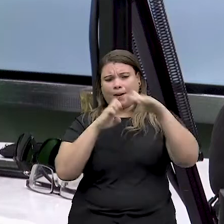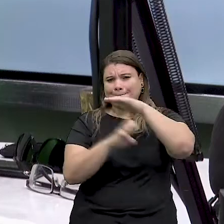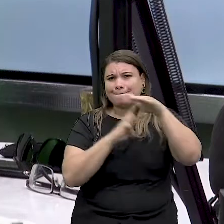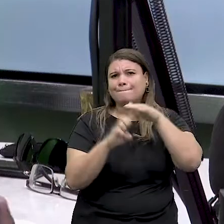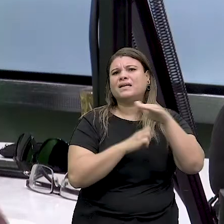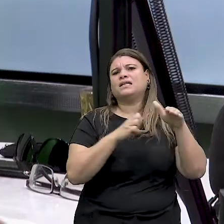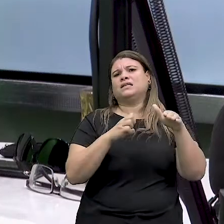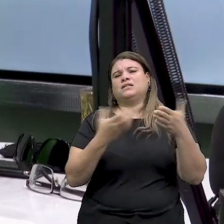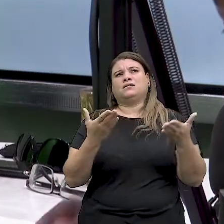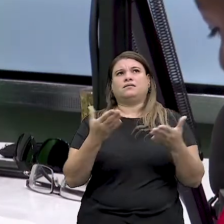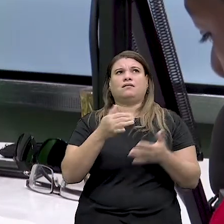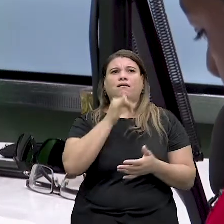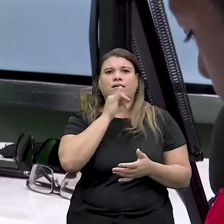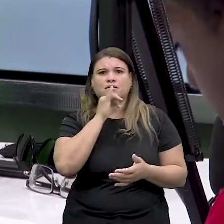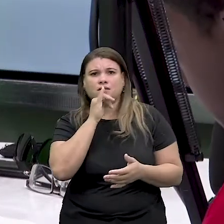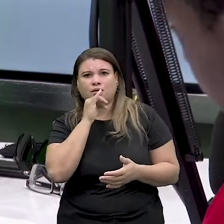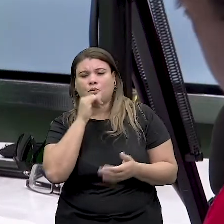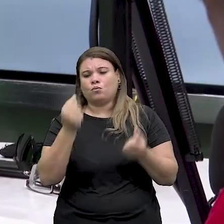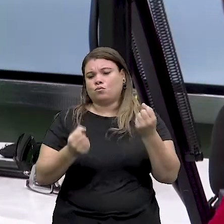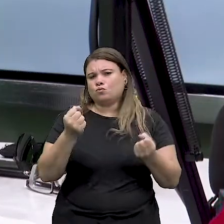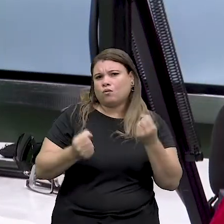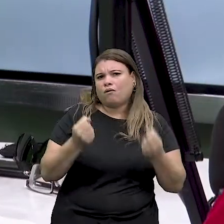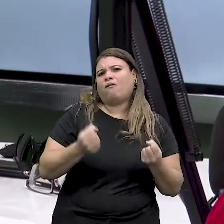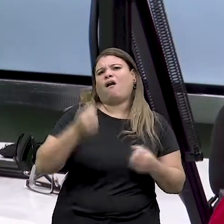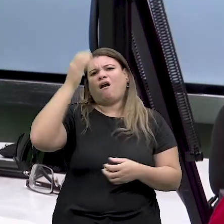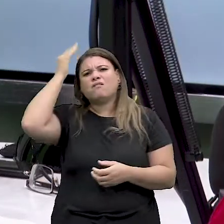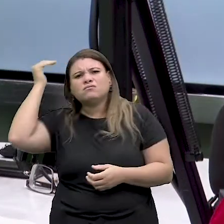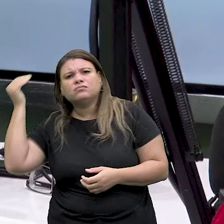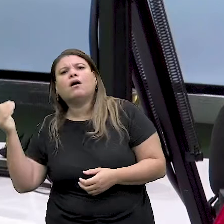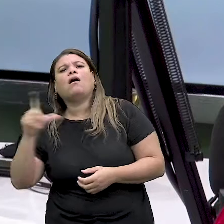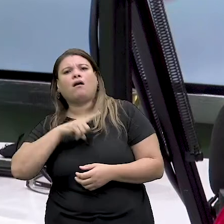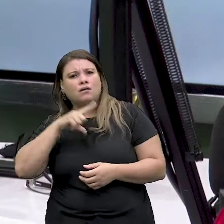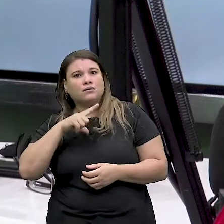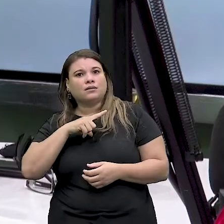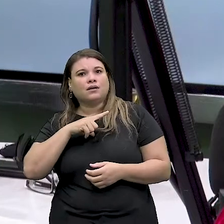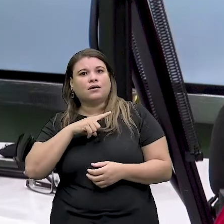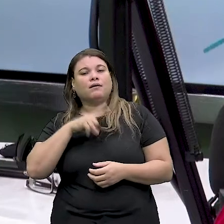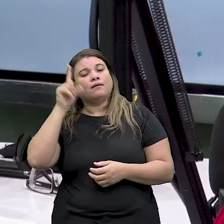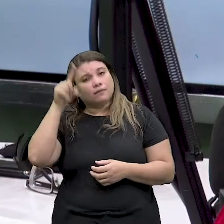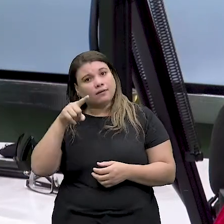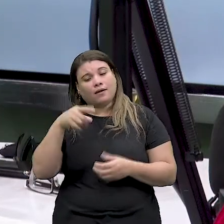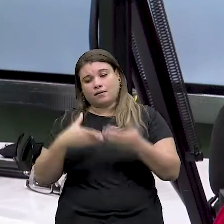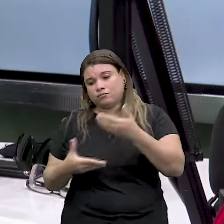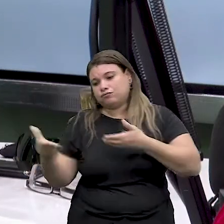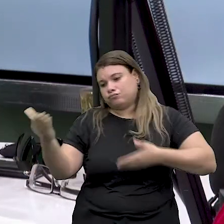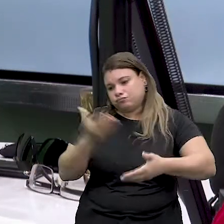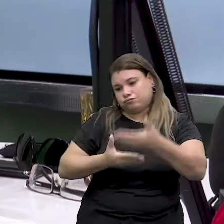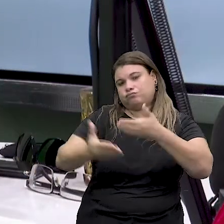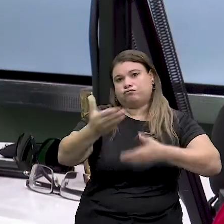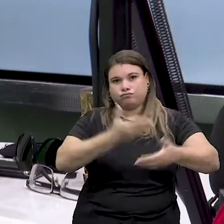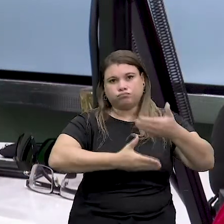Apple, e aí vai, né? Diversas marcas. Então, a globalização é